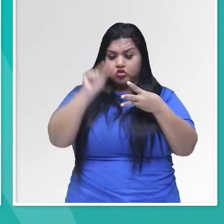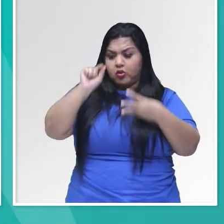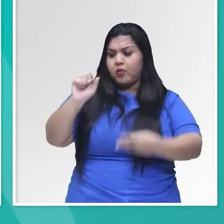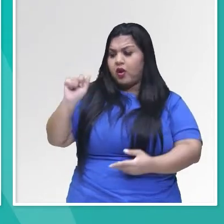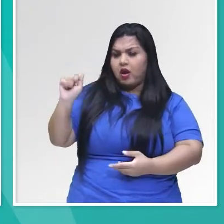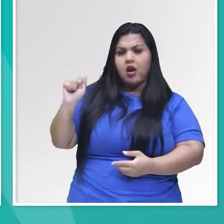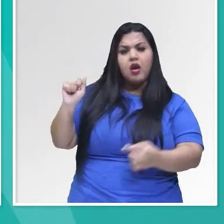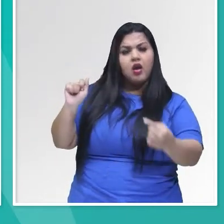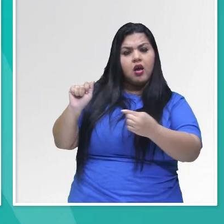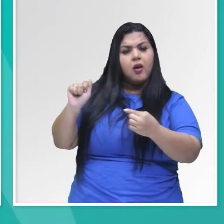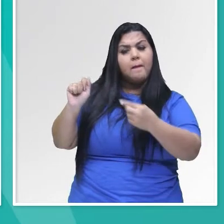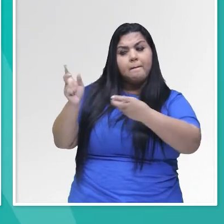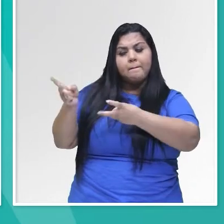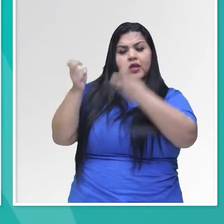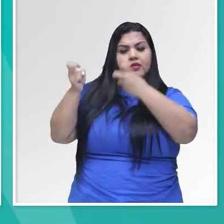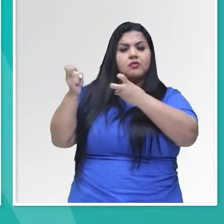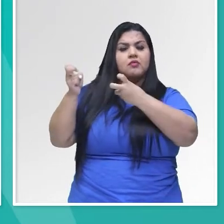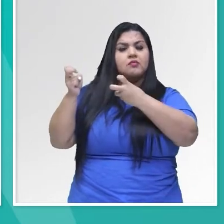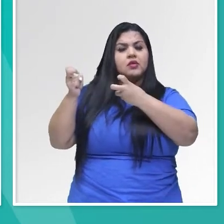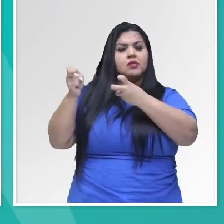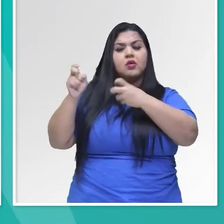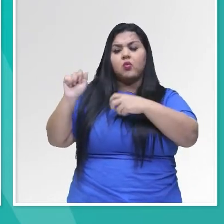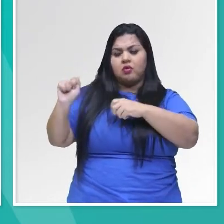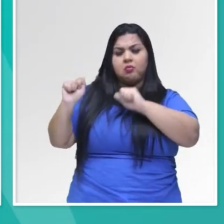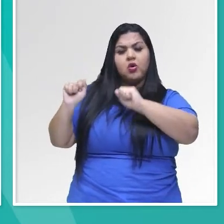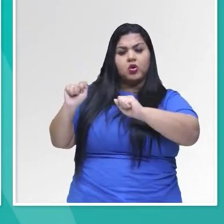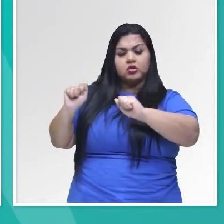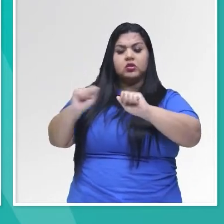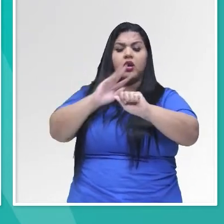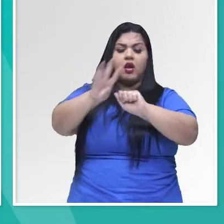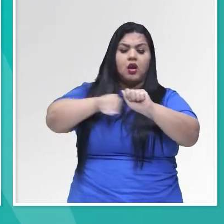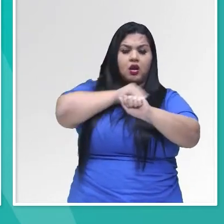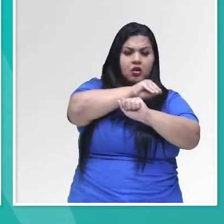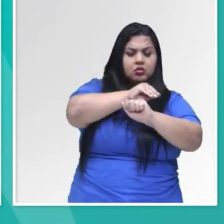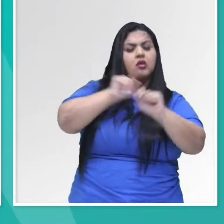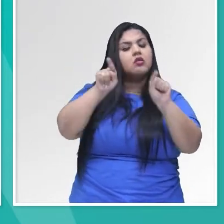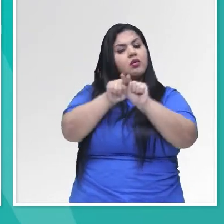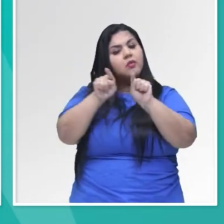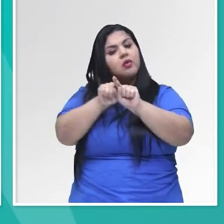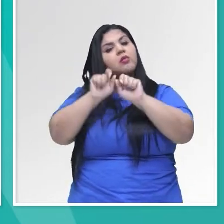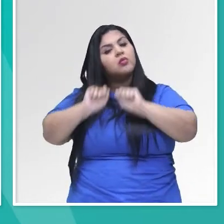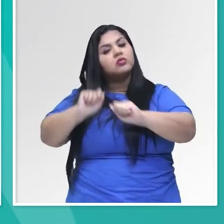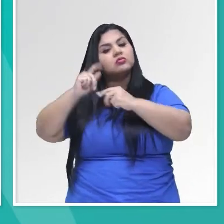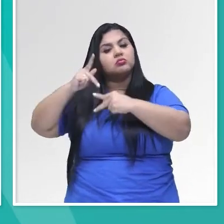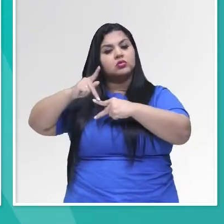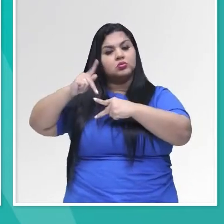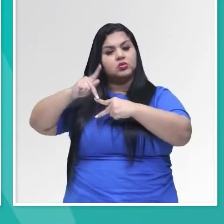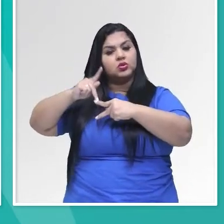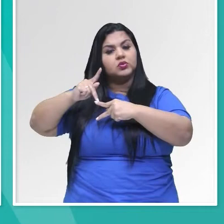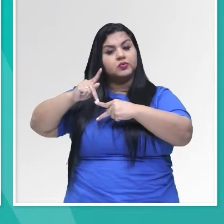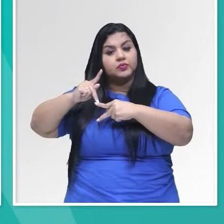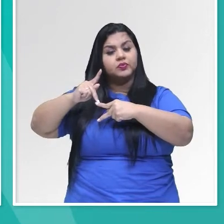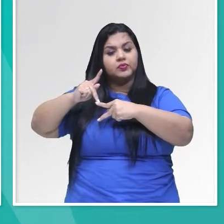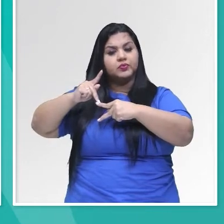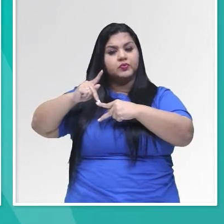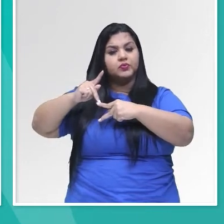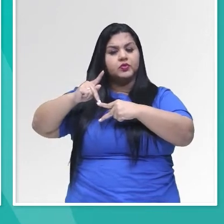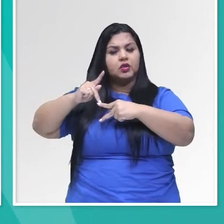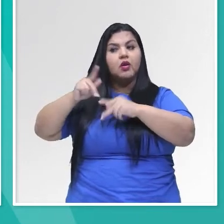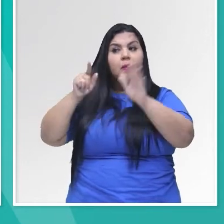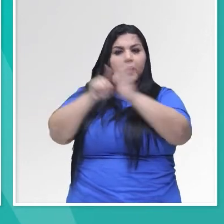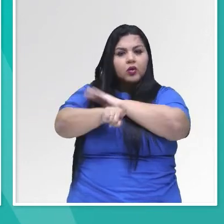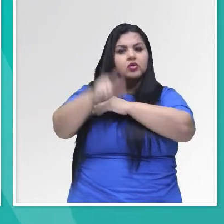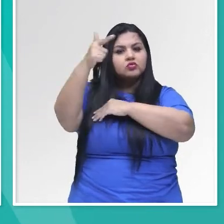você comece a perceber que o a pode ser artigo e o a pode ser preposição. E olha só, eu vou te perguntar